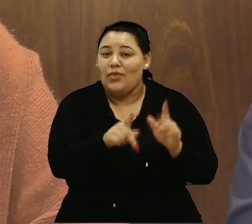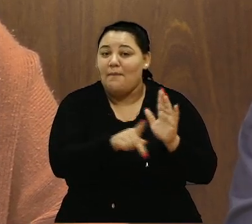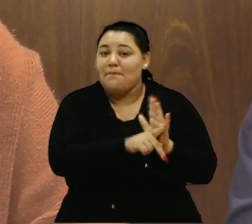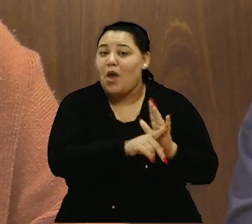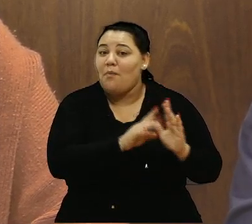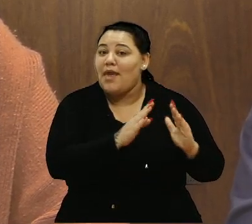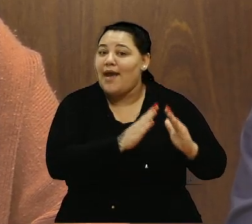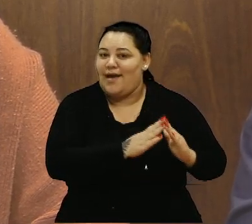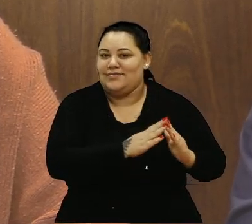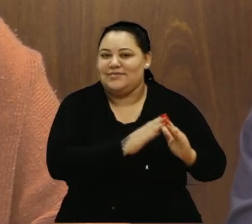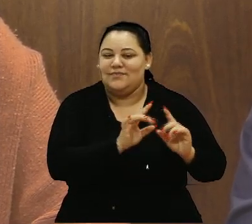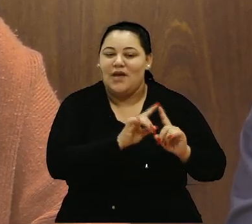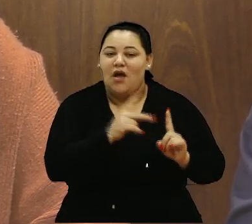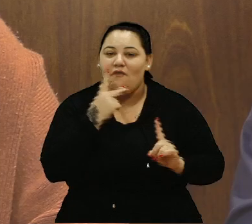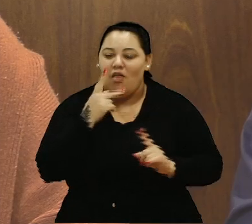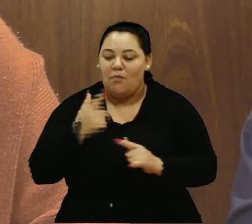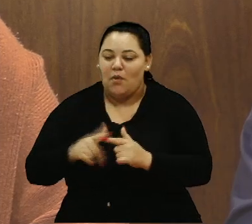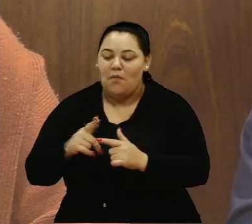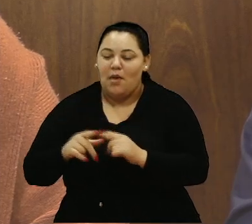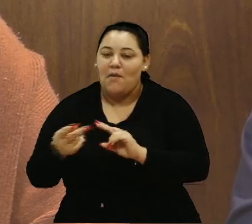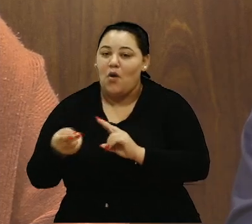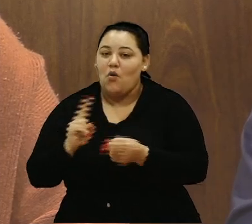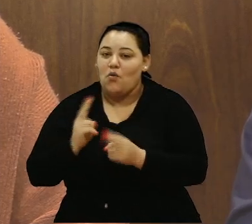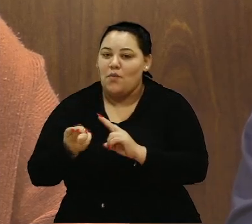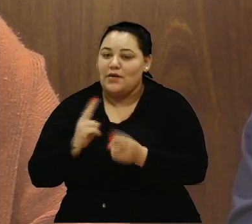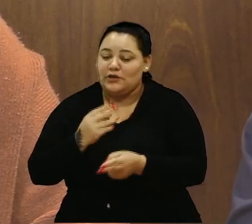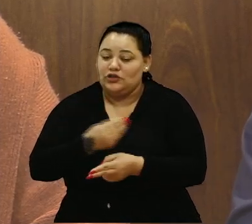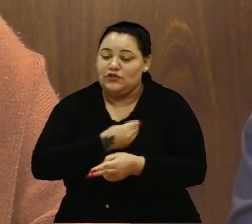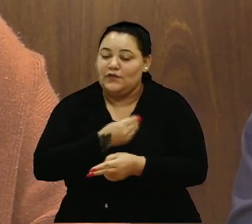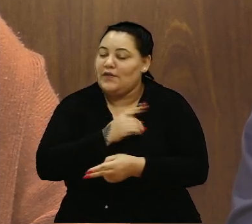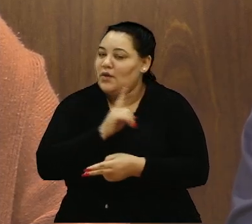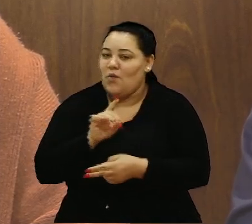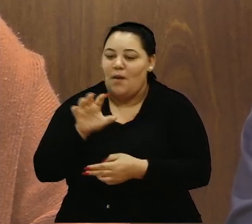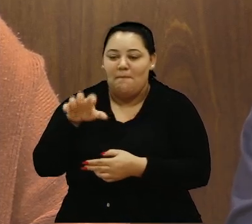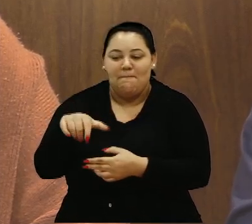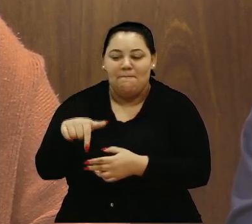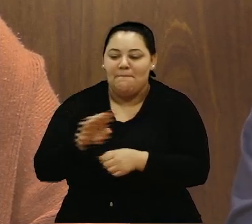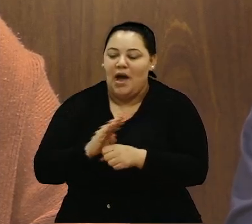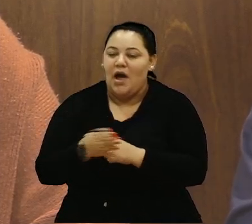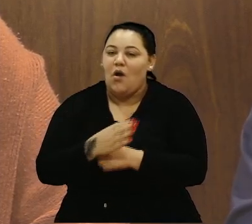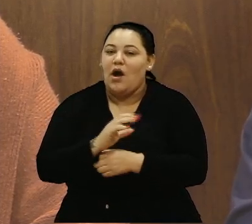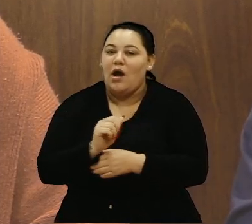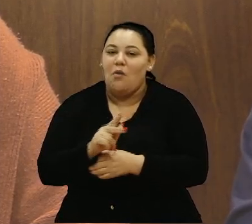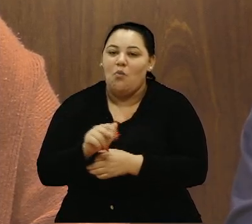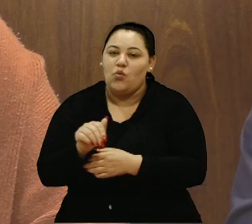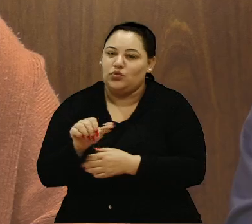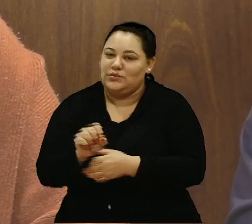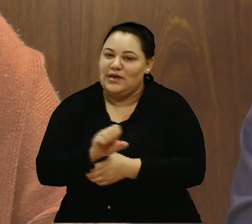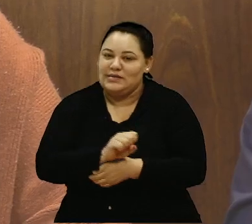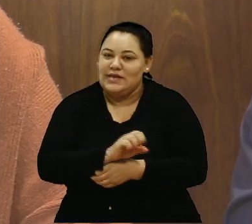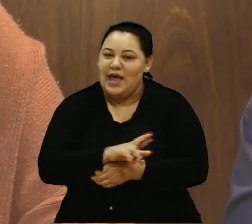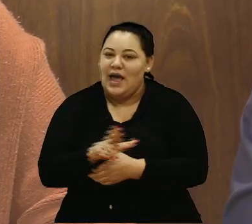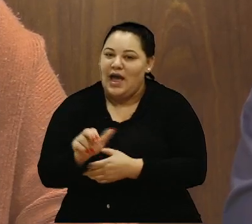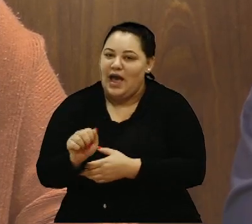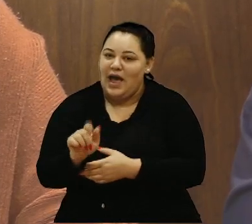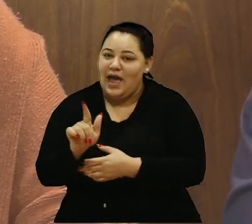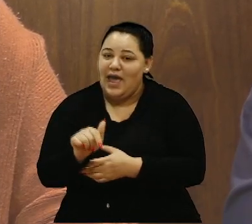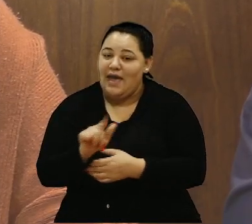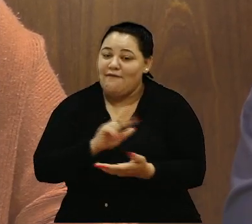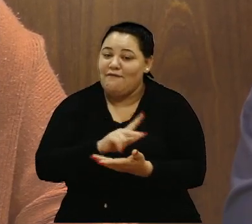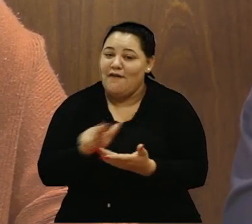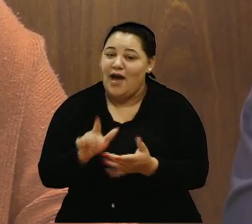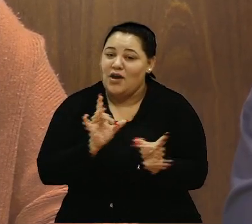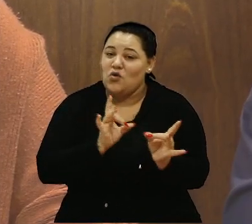é um problema urbano que a gente está vendo na cidade, não é só o Campos da Serra, né? São em vários lugares que eles vendem,